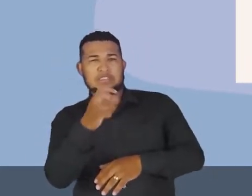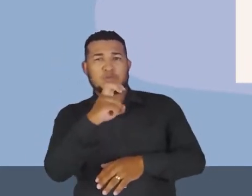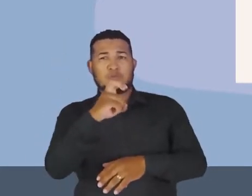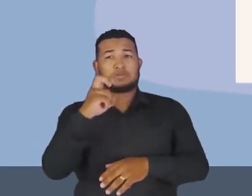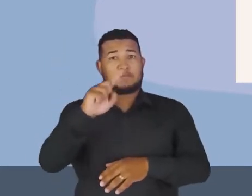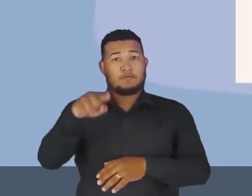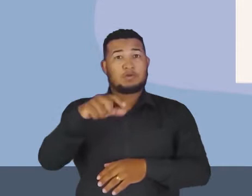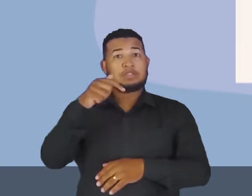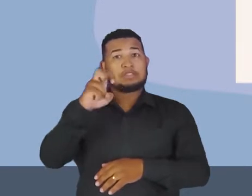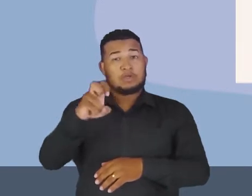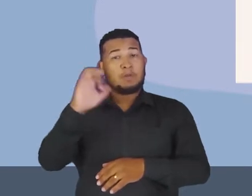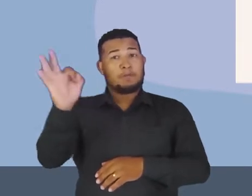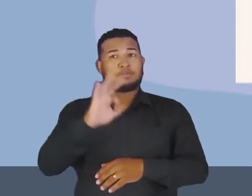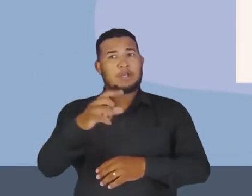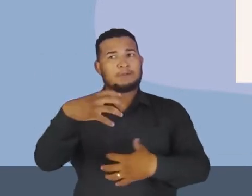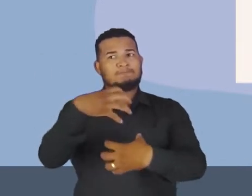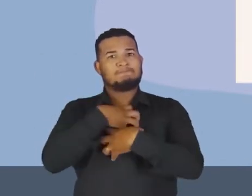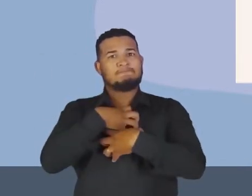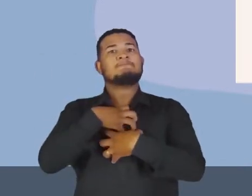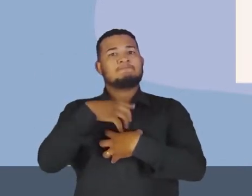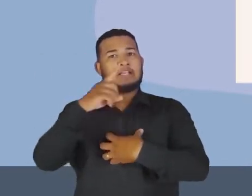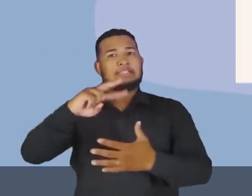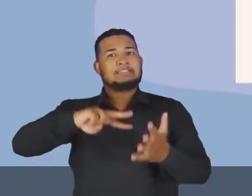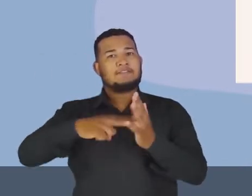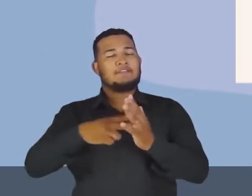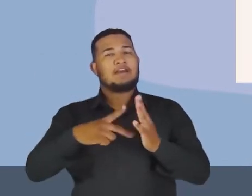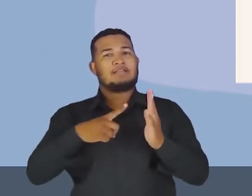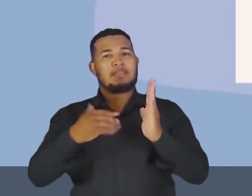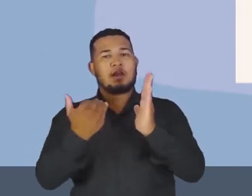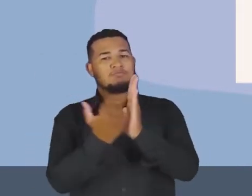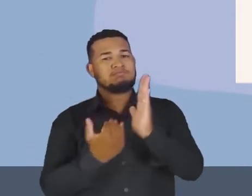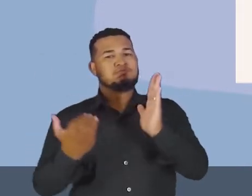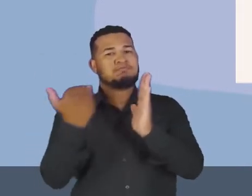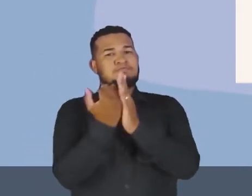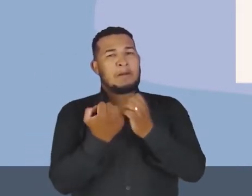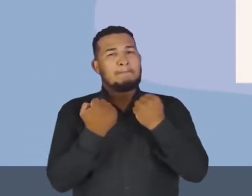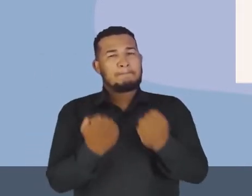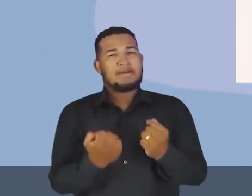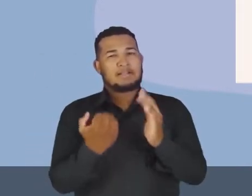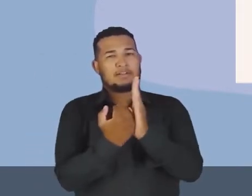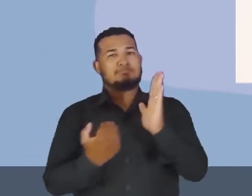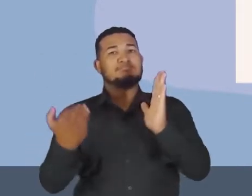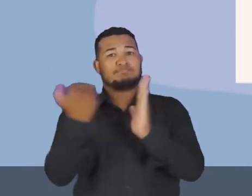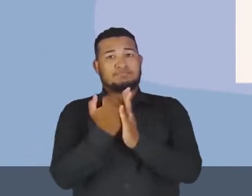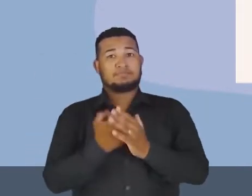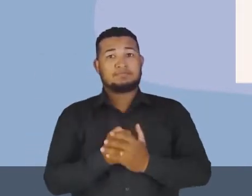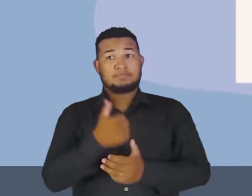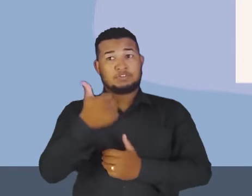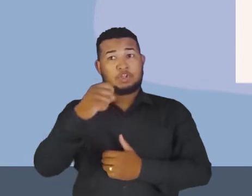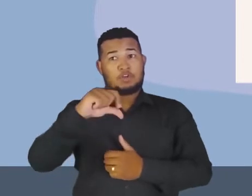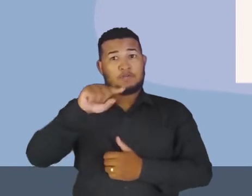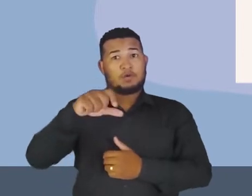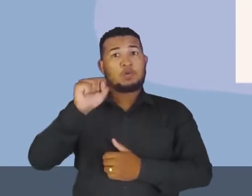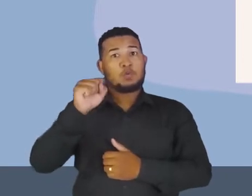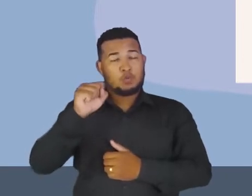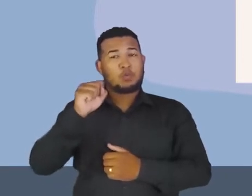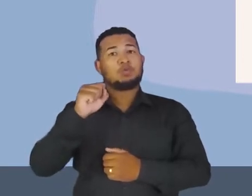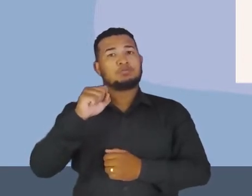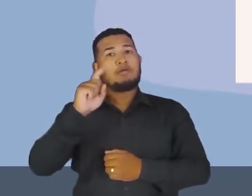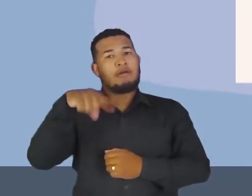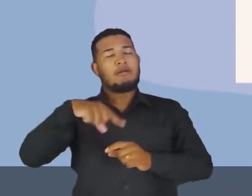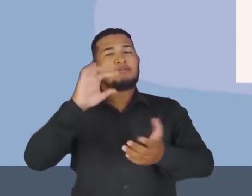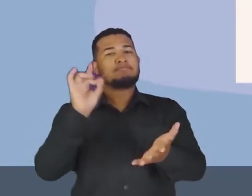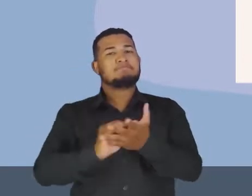55,7% dos brasileiros se caracterizam com excesso de peso, certo? E 19,8% da população brasileira